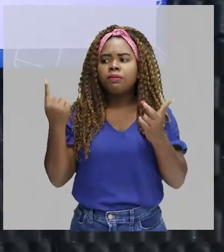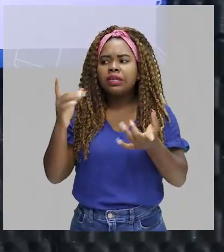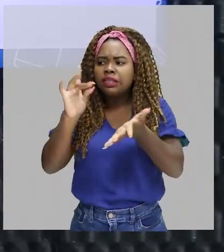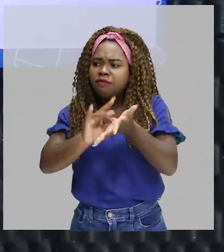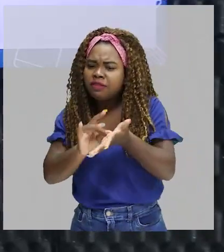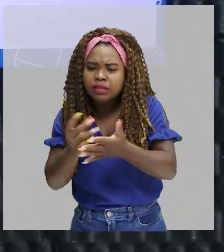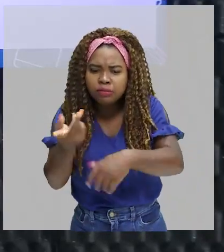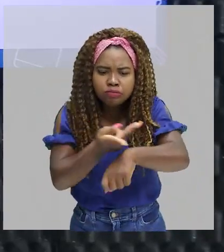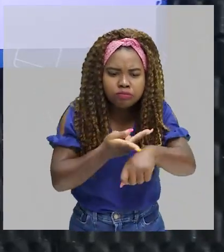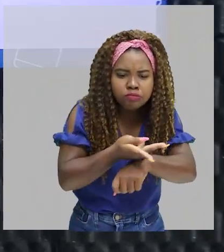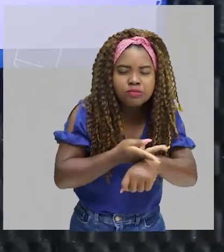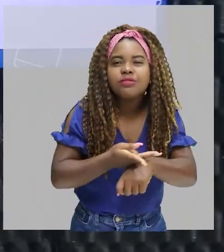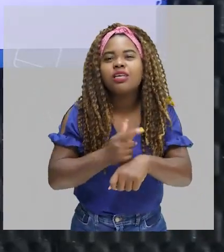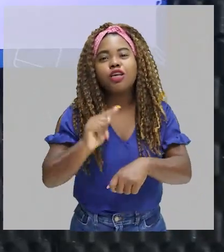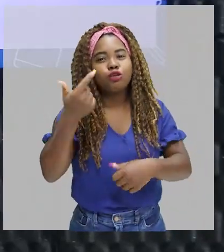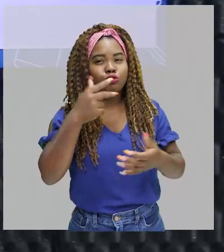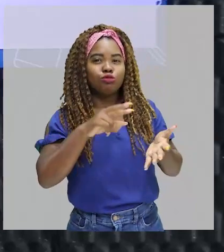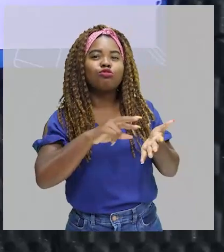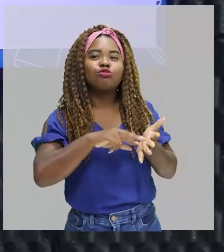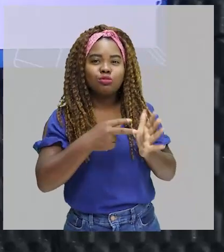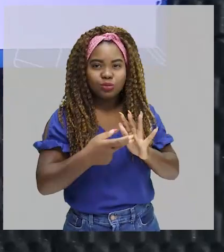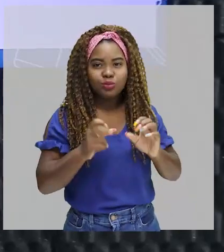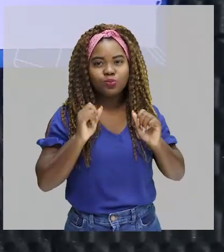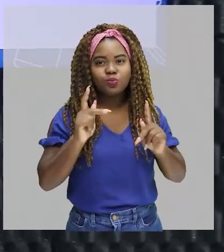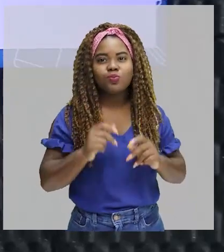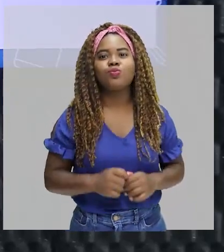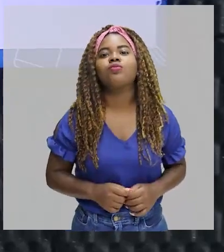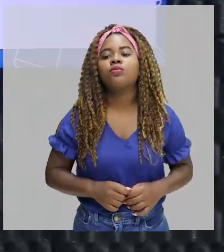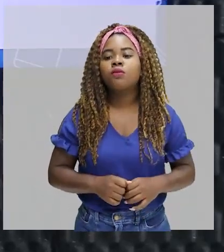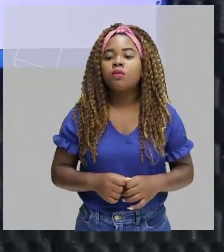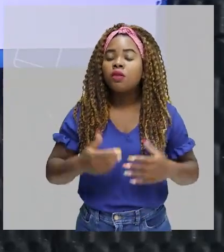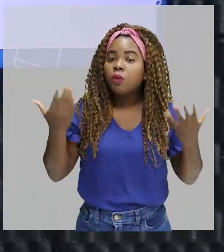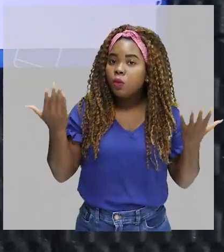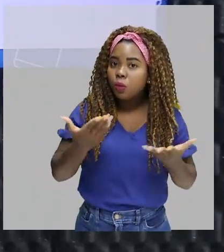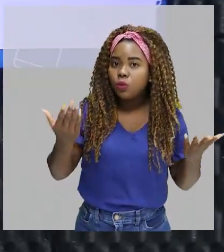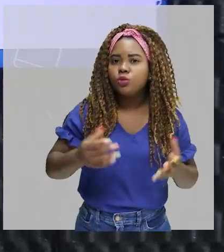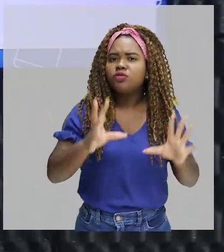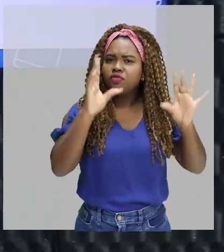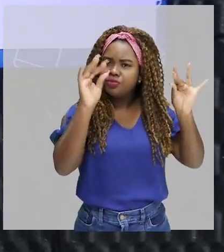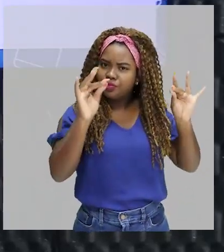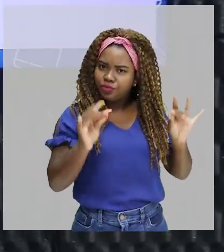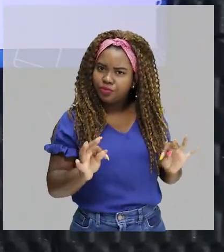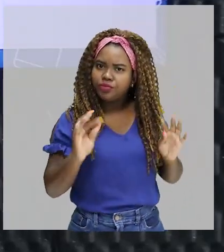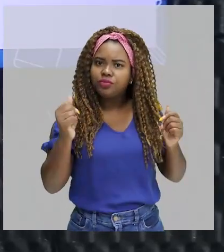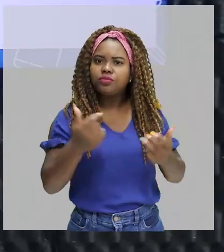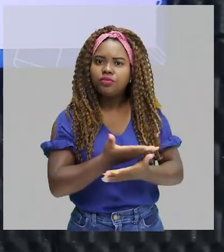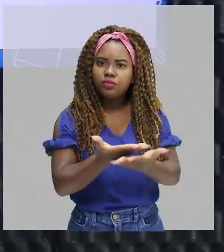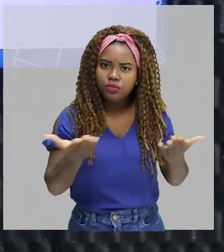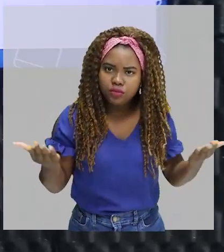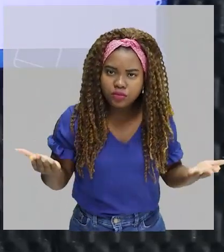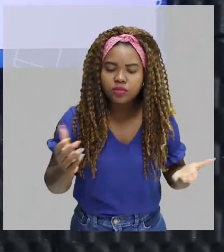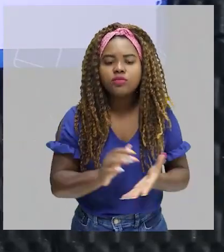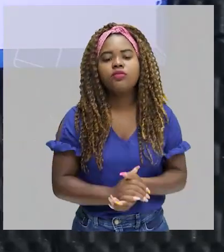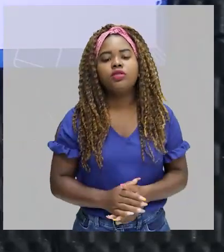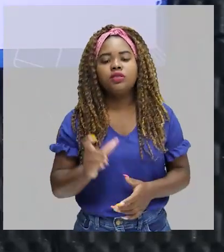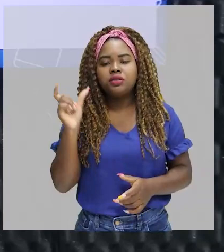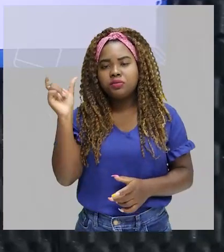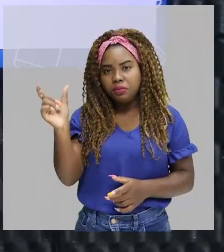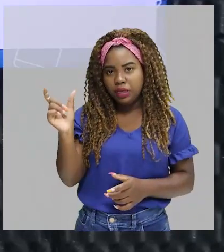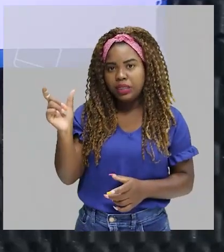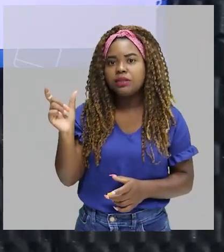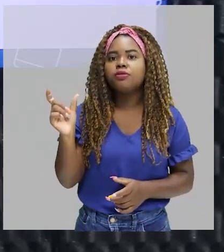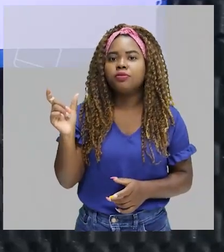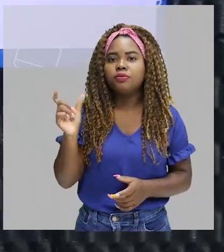gente recapitula um pouquinho do que são as palavras cognatas, ou cognate words, que também são chamadas de palavras